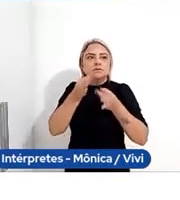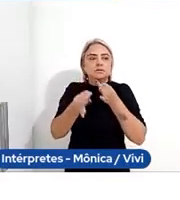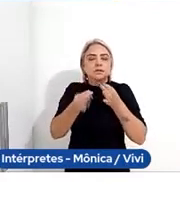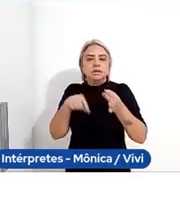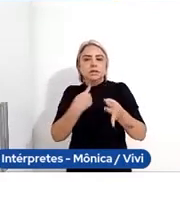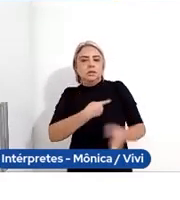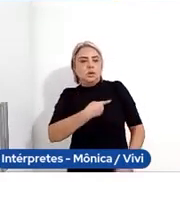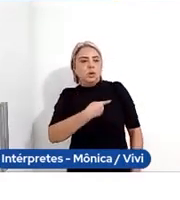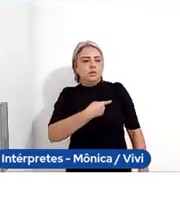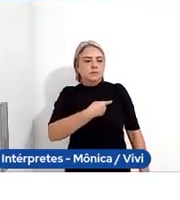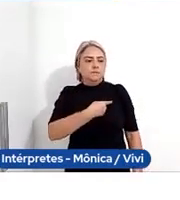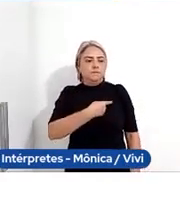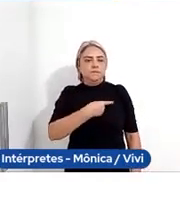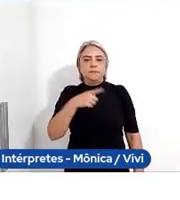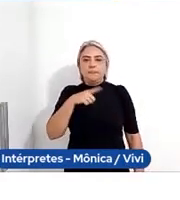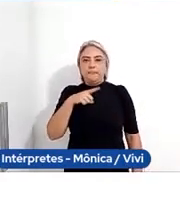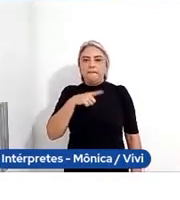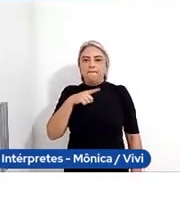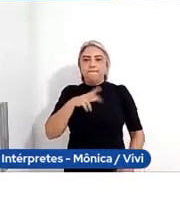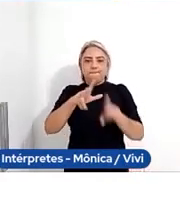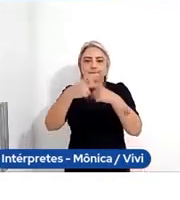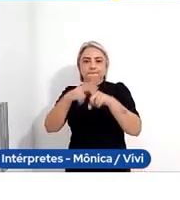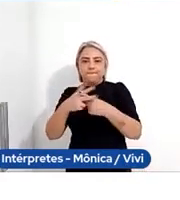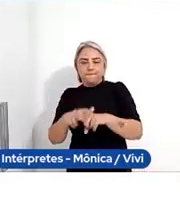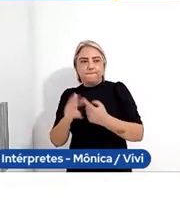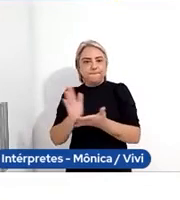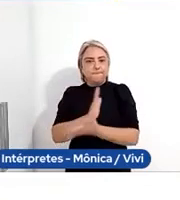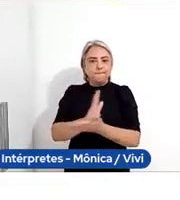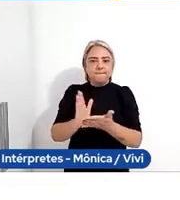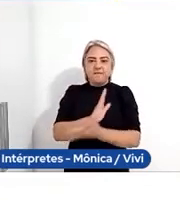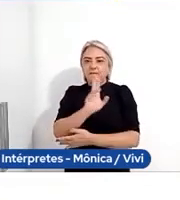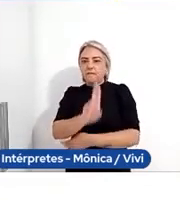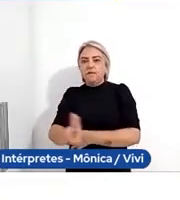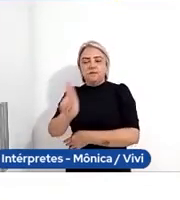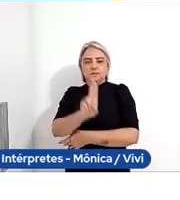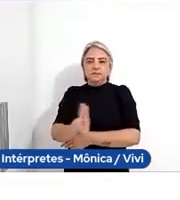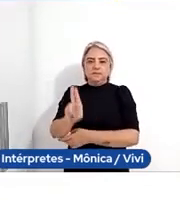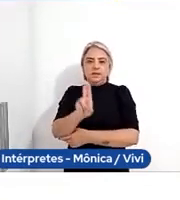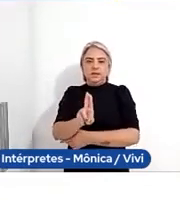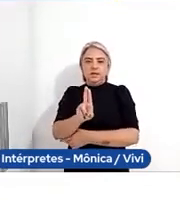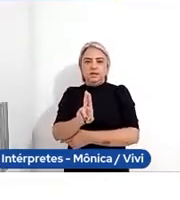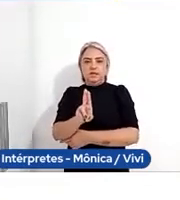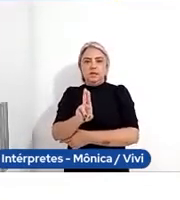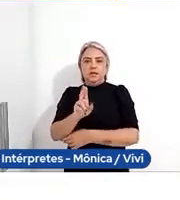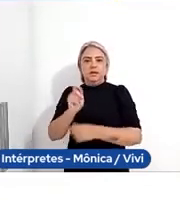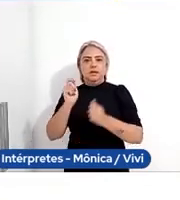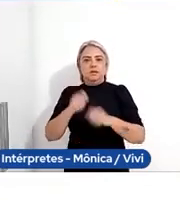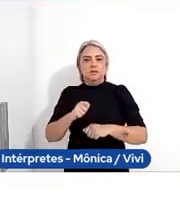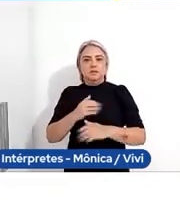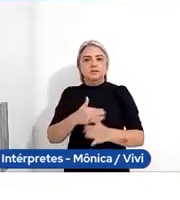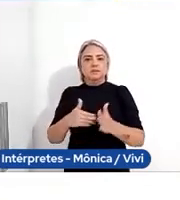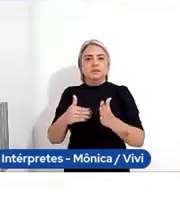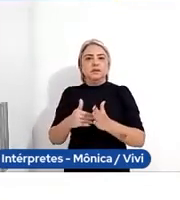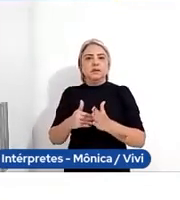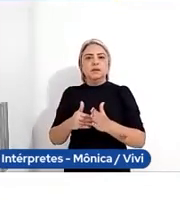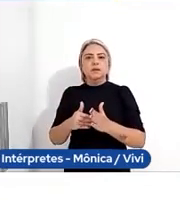gente tem as ferramentas e algumas delas não foram usadas no seu potencial completo